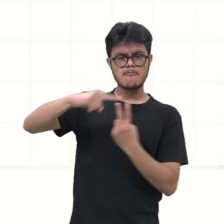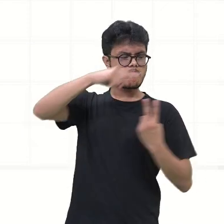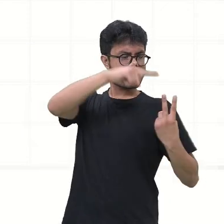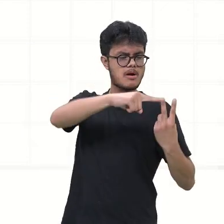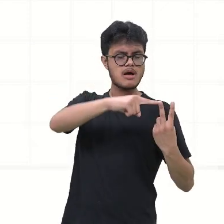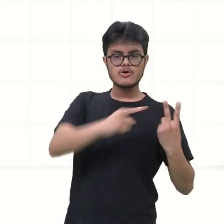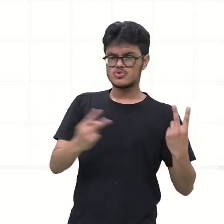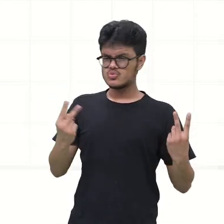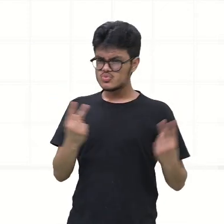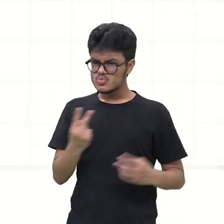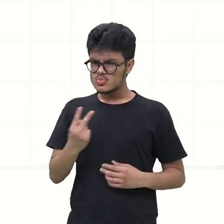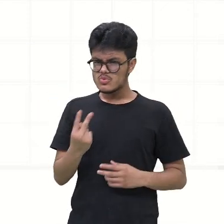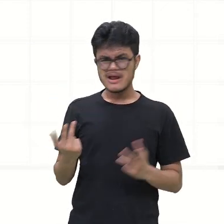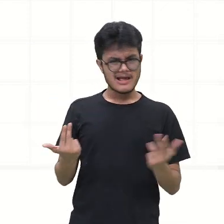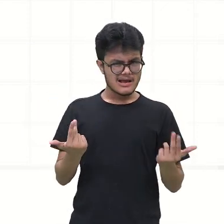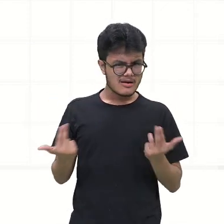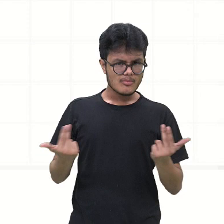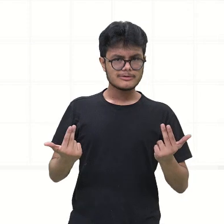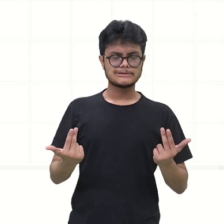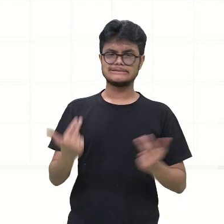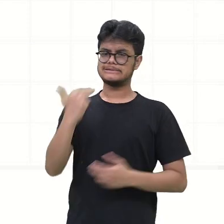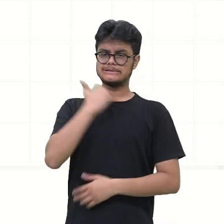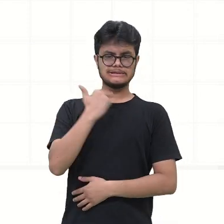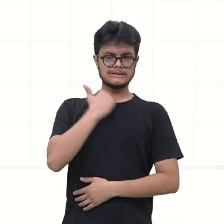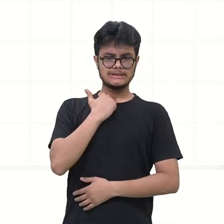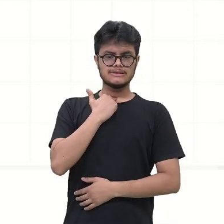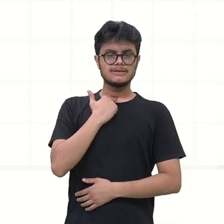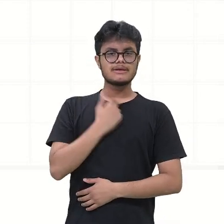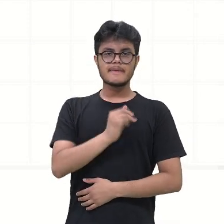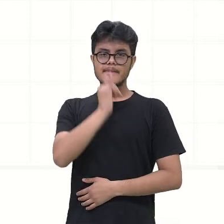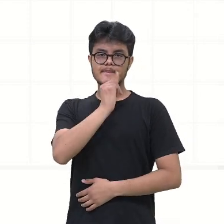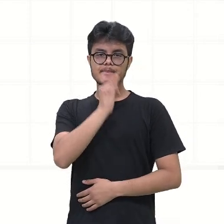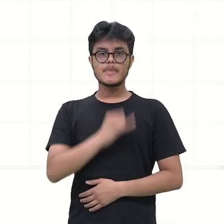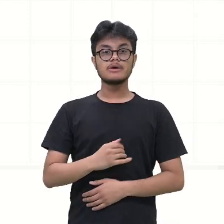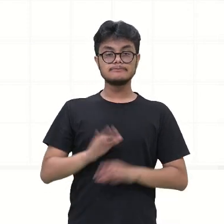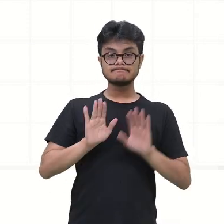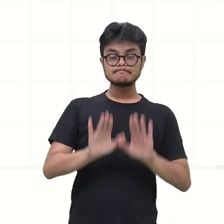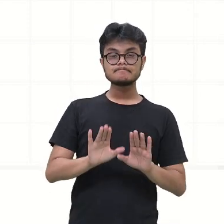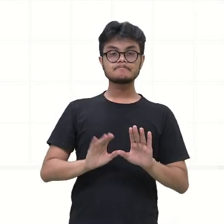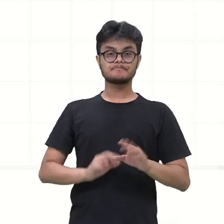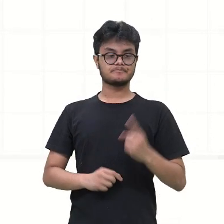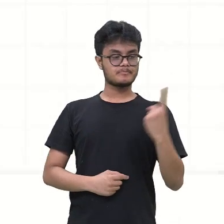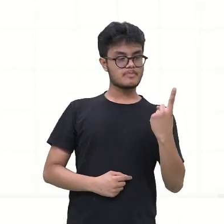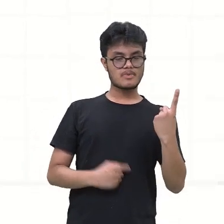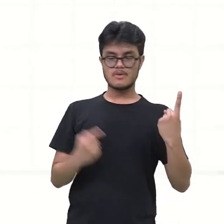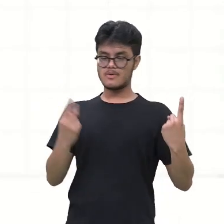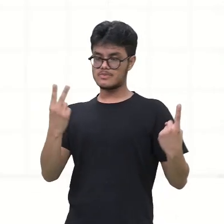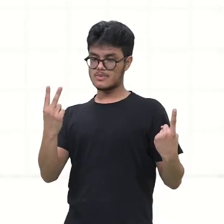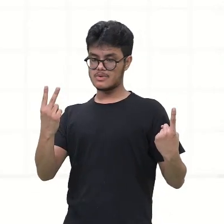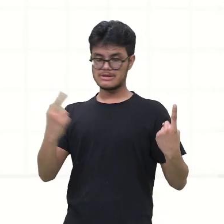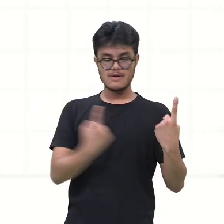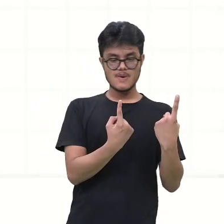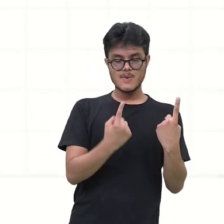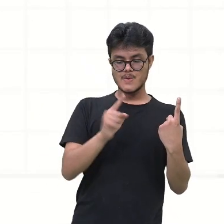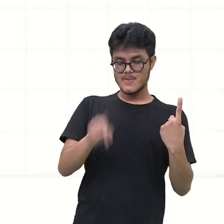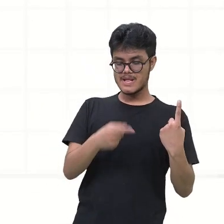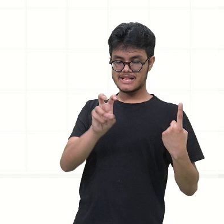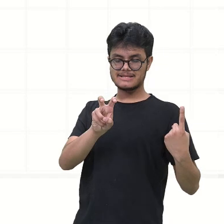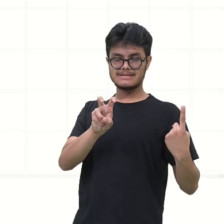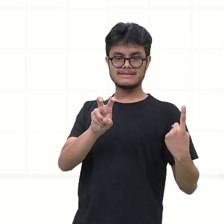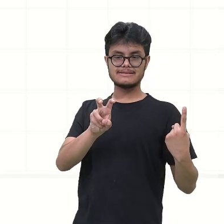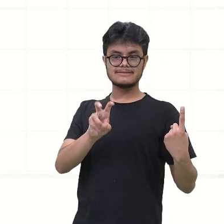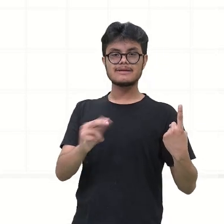duas vezes o mesmo valor da reta. O 1,5 ele vai estar aqui, ó, 1,5 vai estar aqui, mas ele não